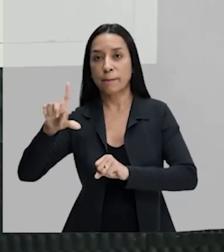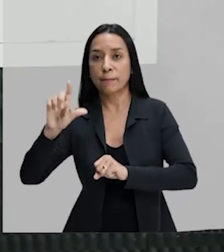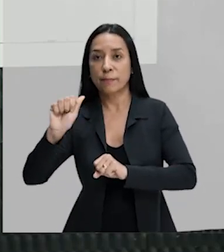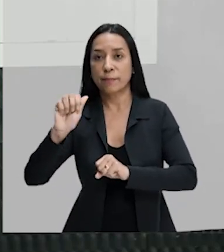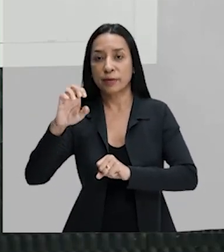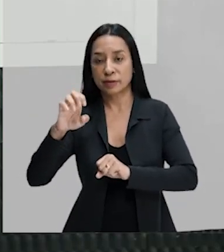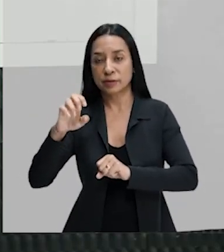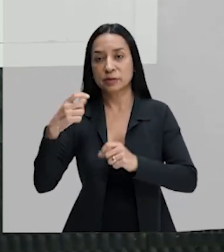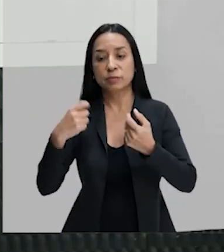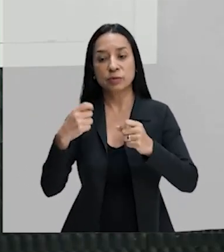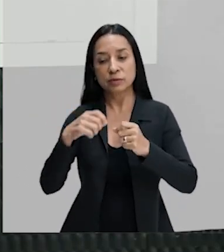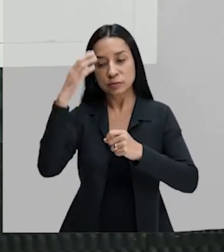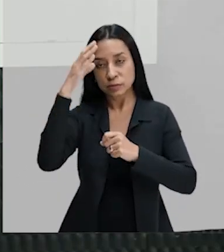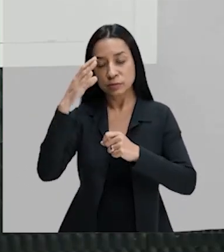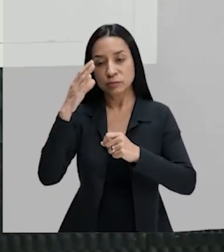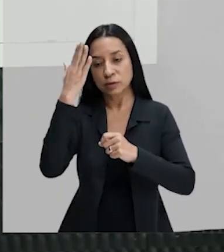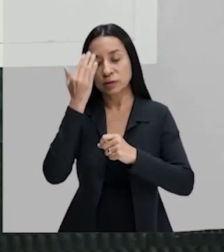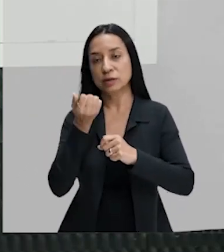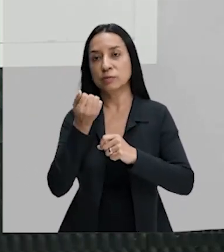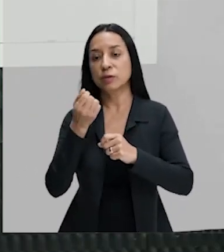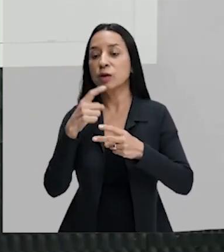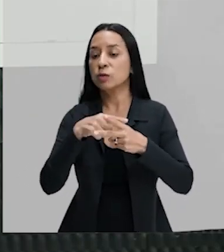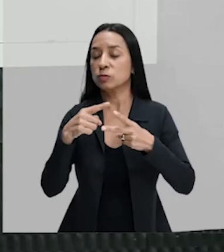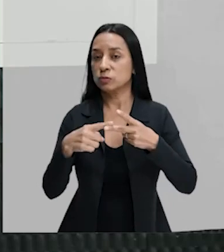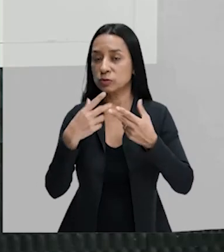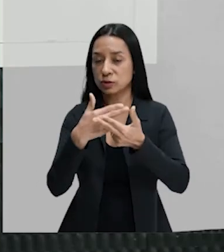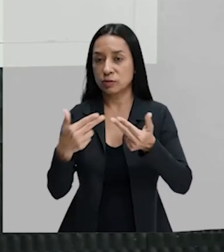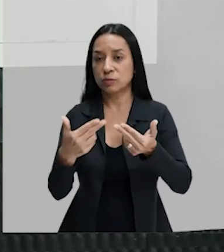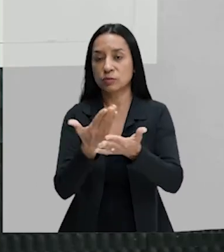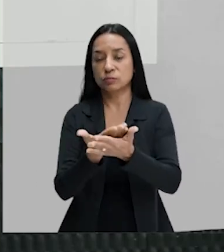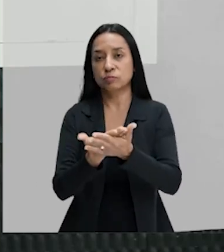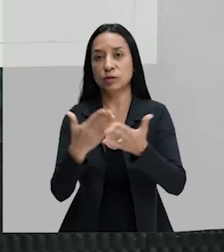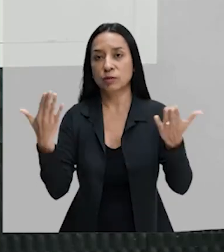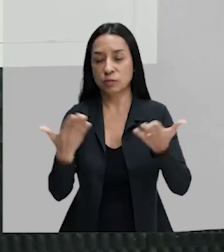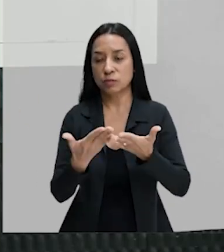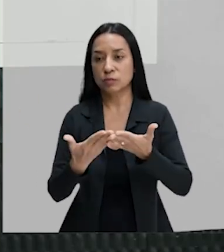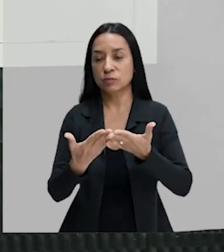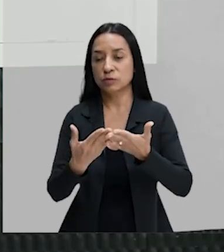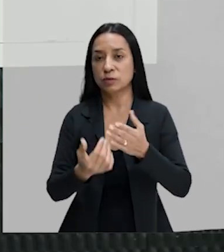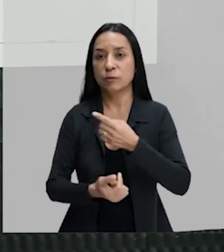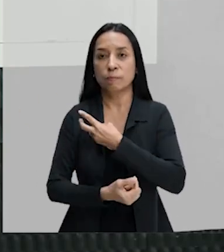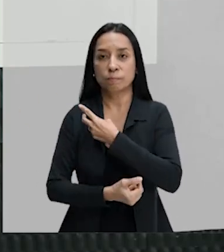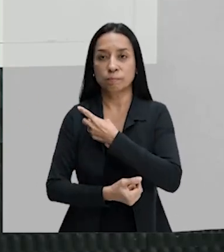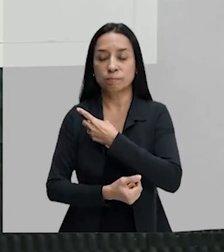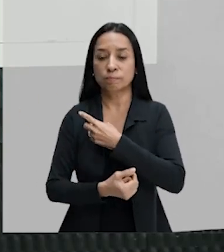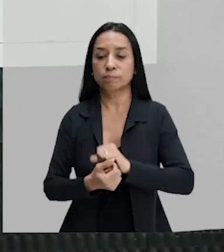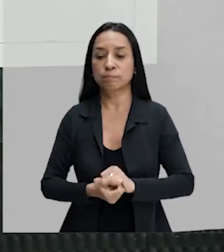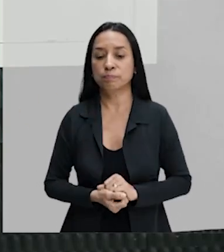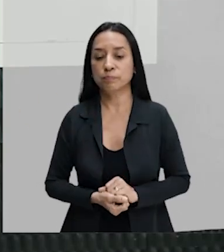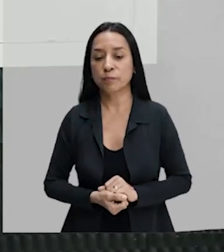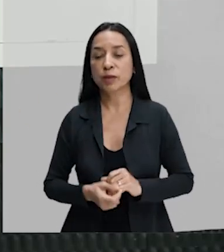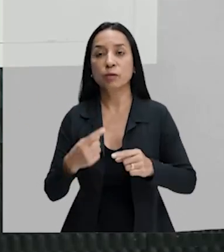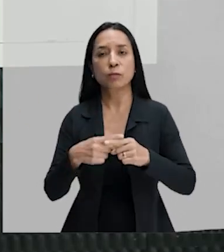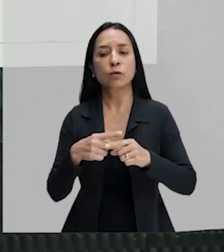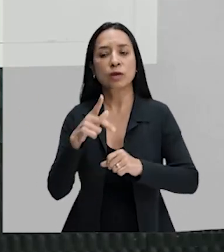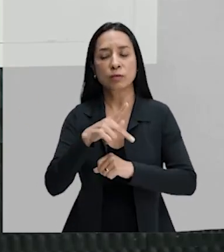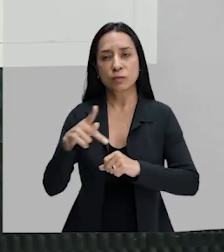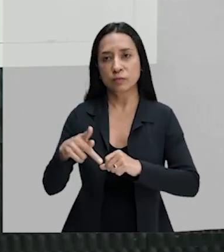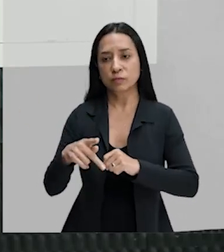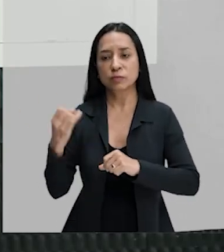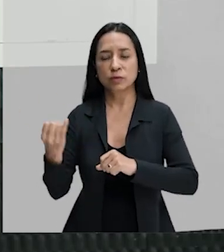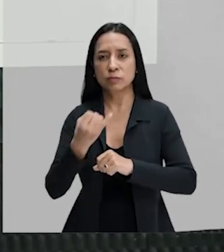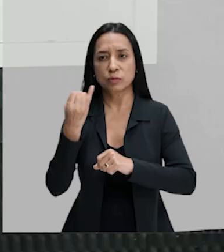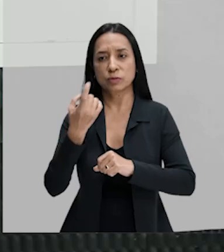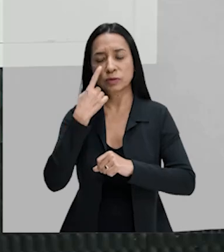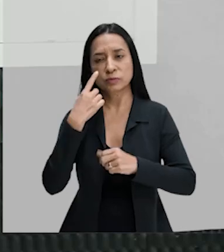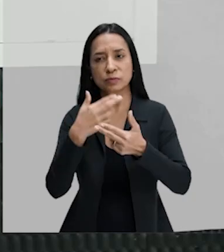saber esses dois elementos que a gente vai ver hoje, certo? O menor complementar e o cofator. Tá? Por que, professor, é necessário ver esses